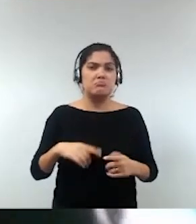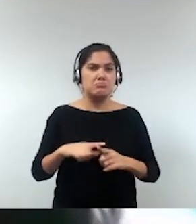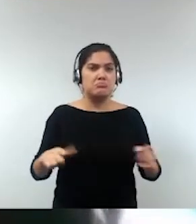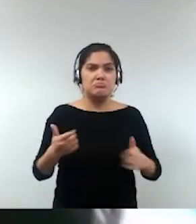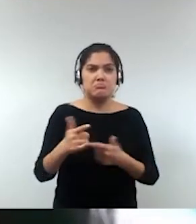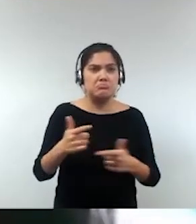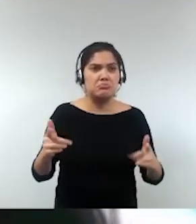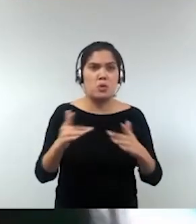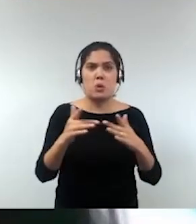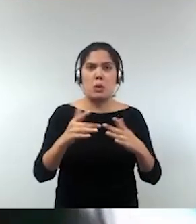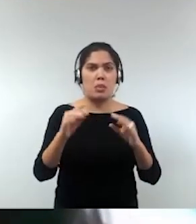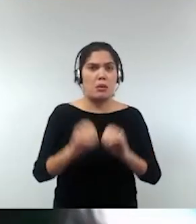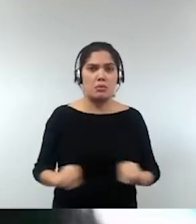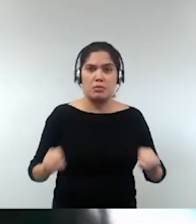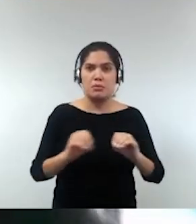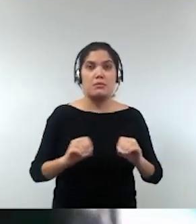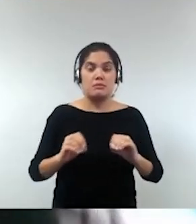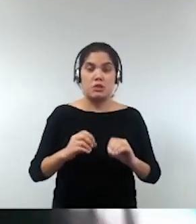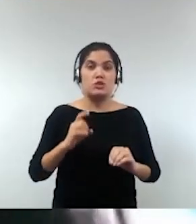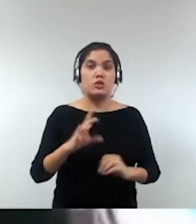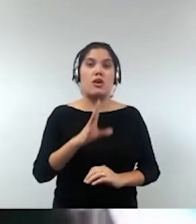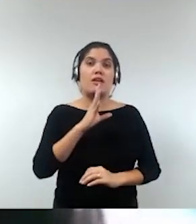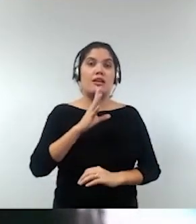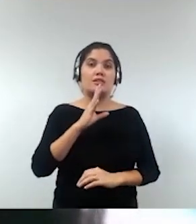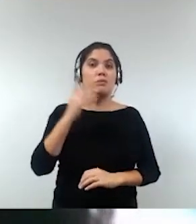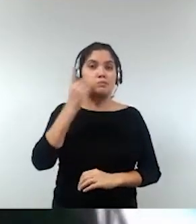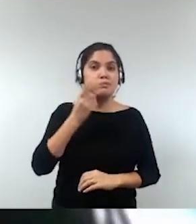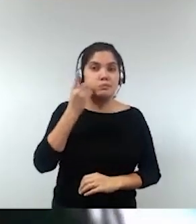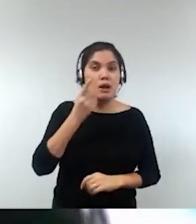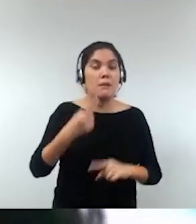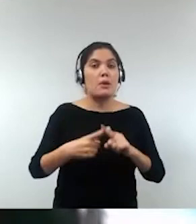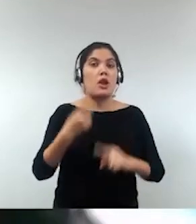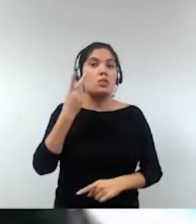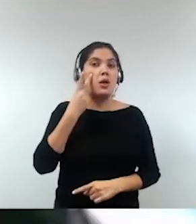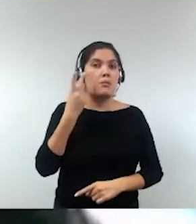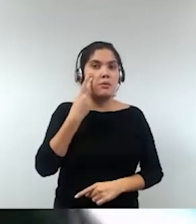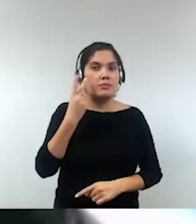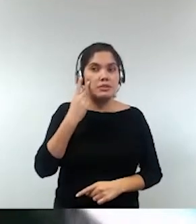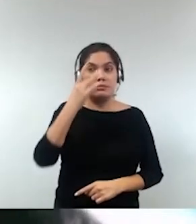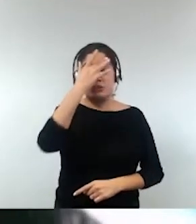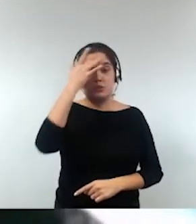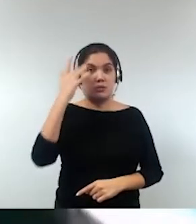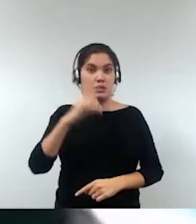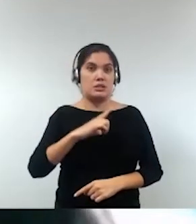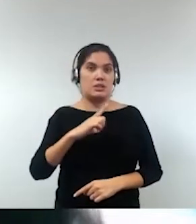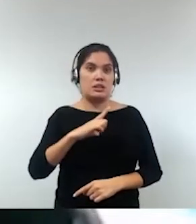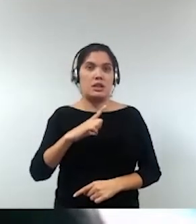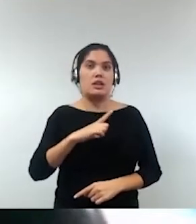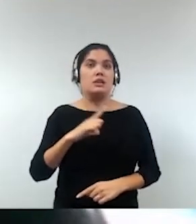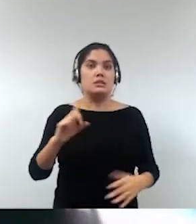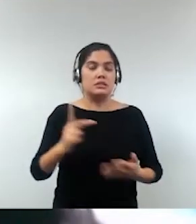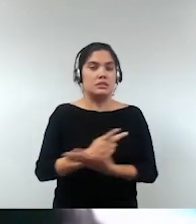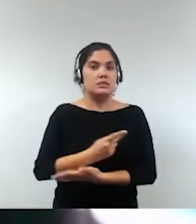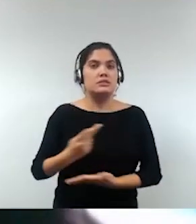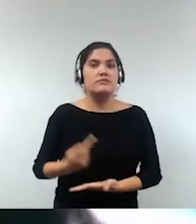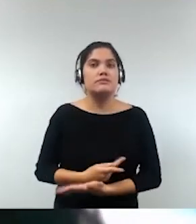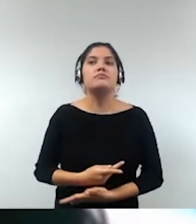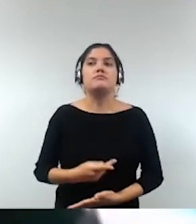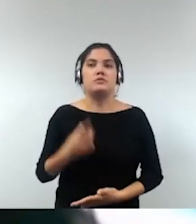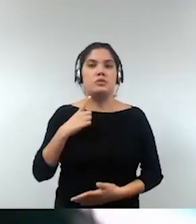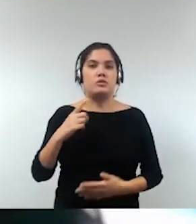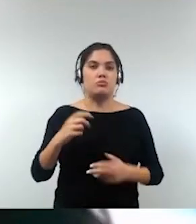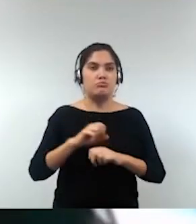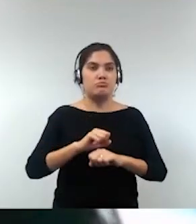nenhuma das partes que eu não conhecia. Só conhecia os advogados, porque normalmente quem trouxe também os casos durante a pandemia, os